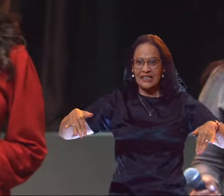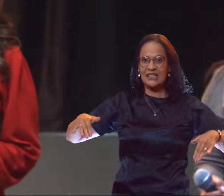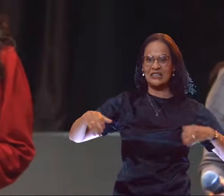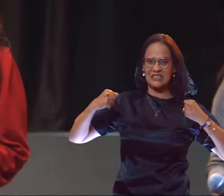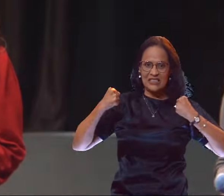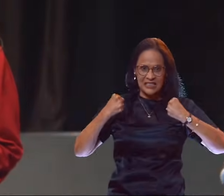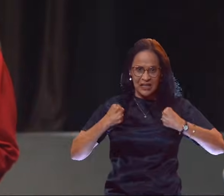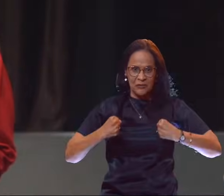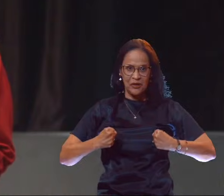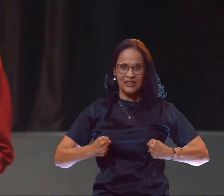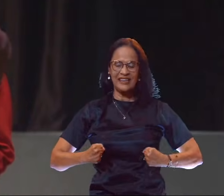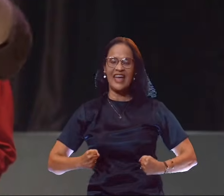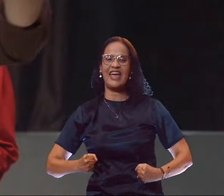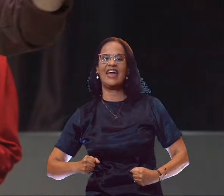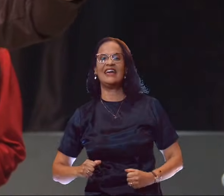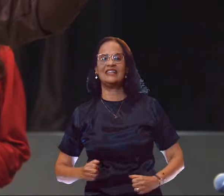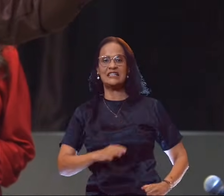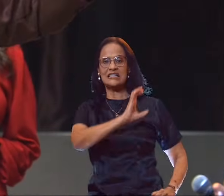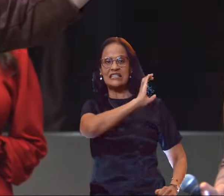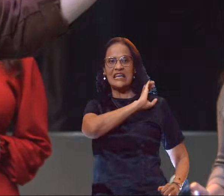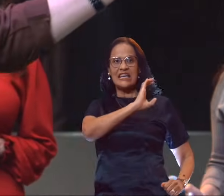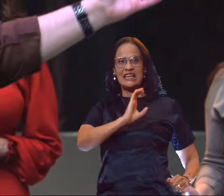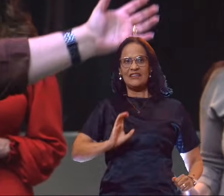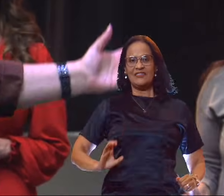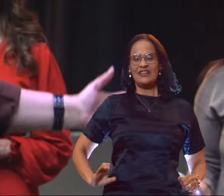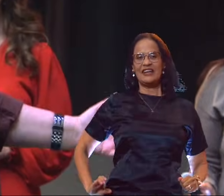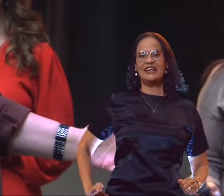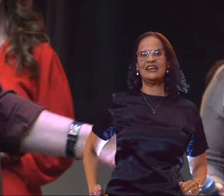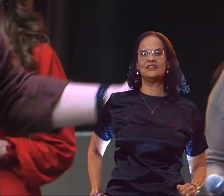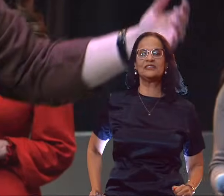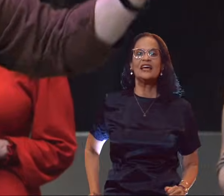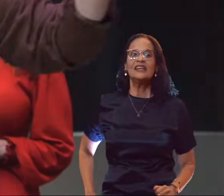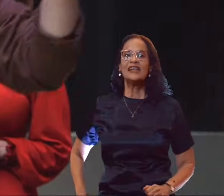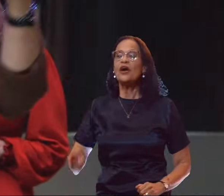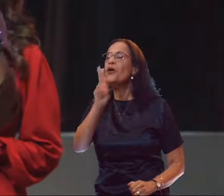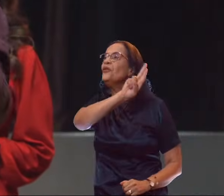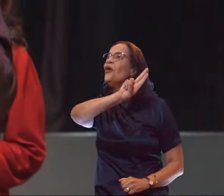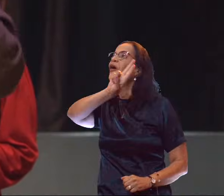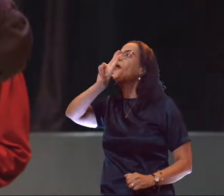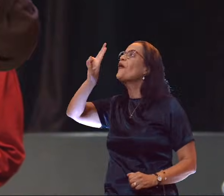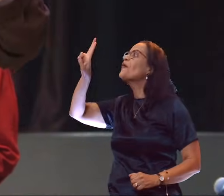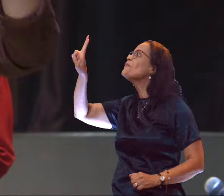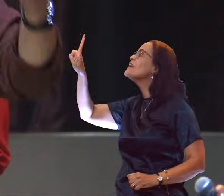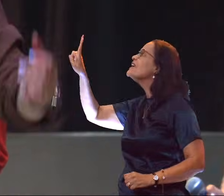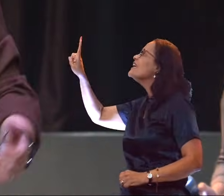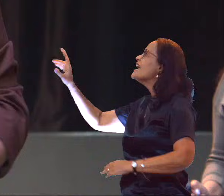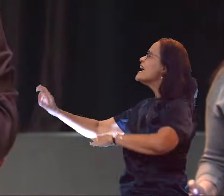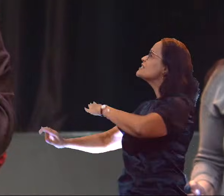Teu